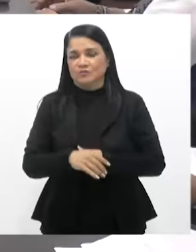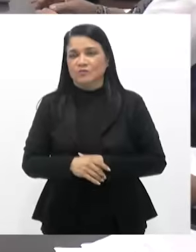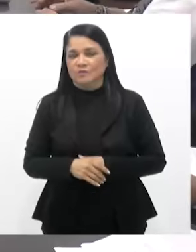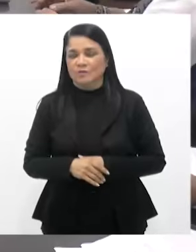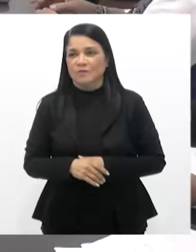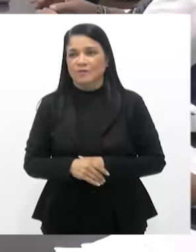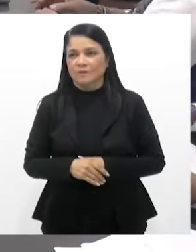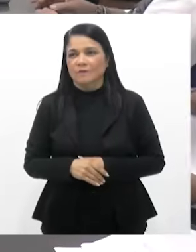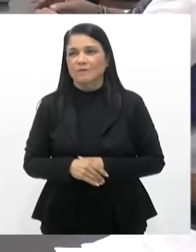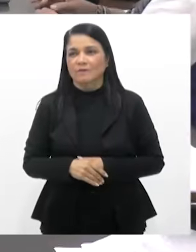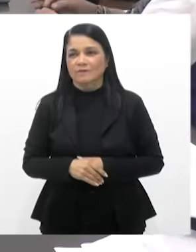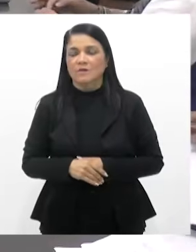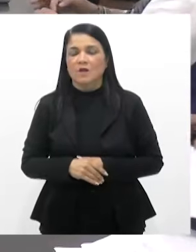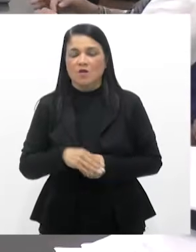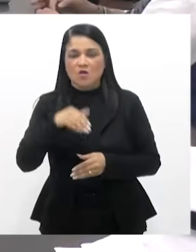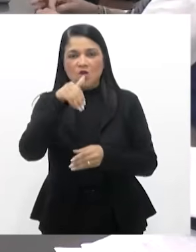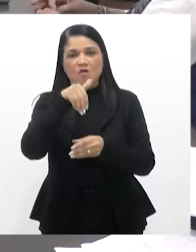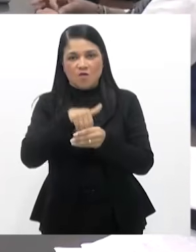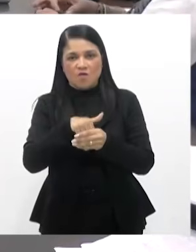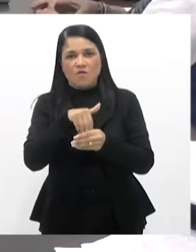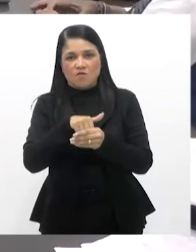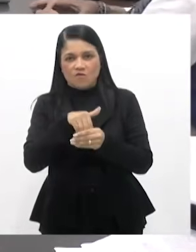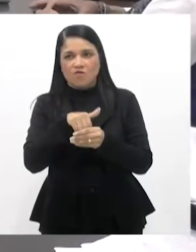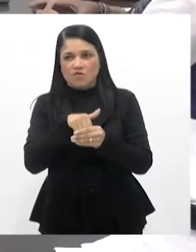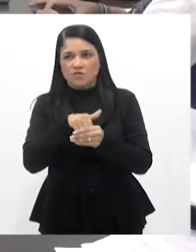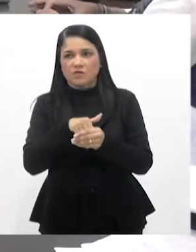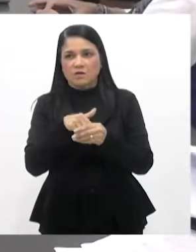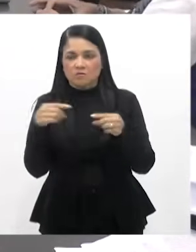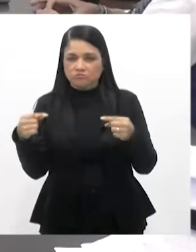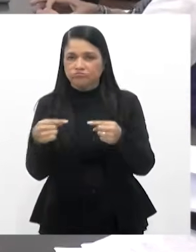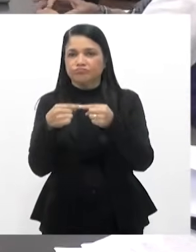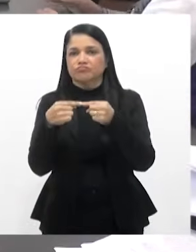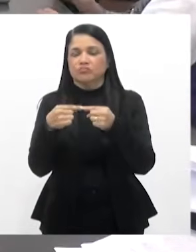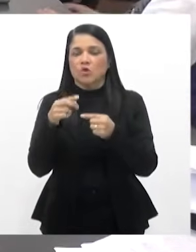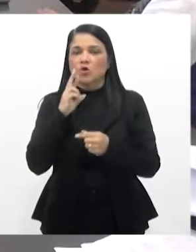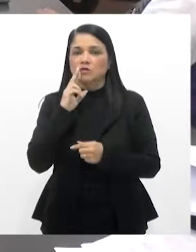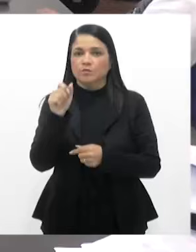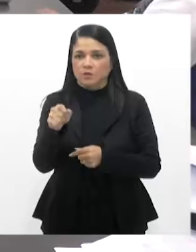E aí sim votaria com o presidente. O dispositivo que você Qual que é o necessita?